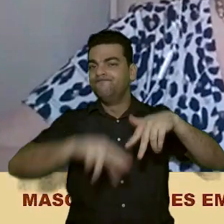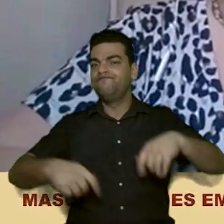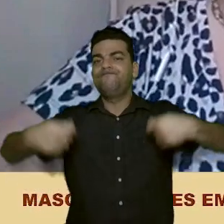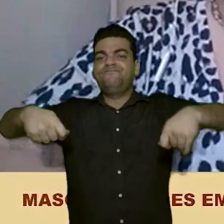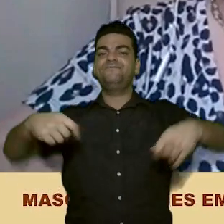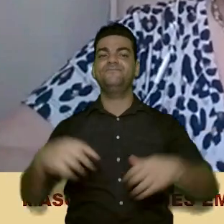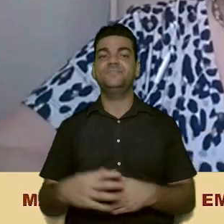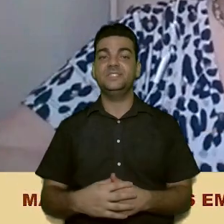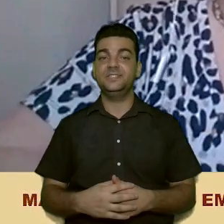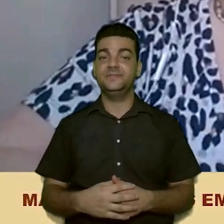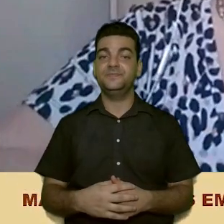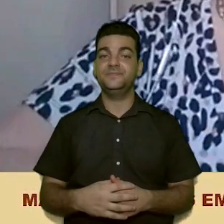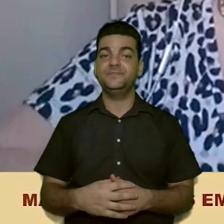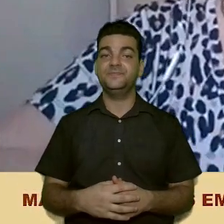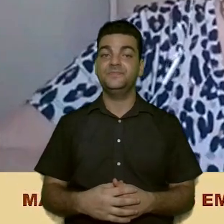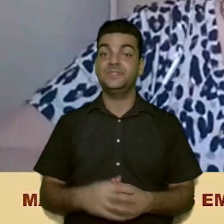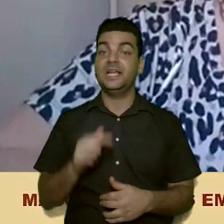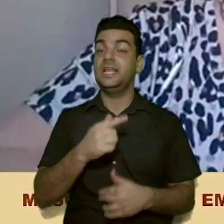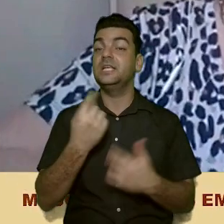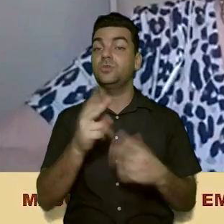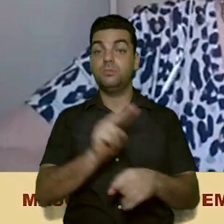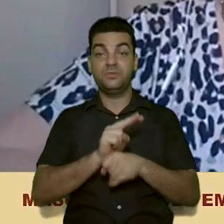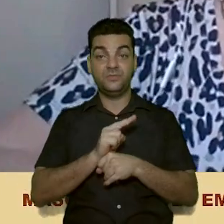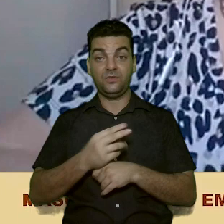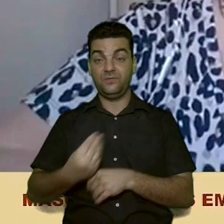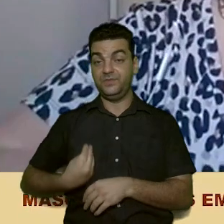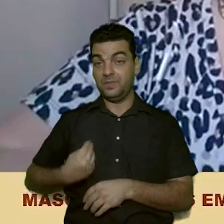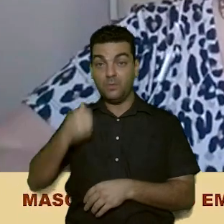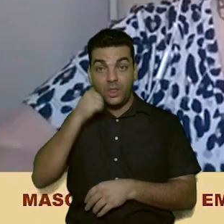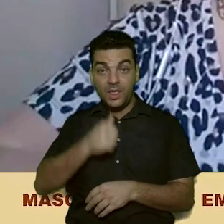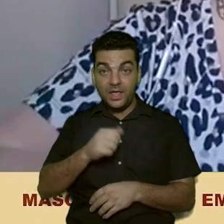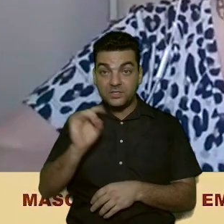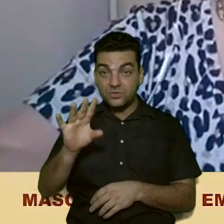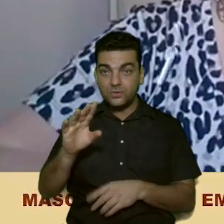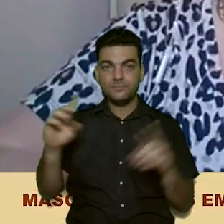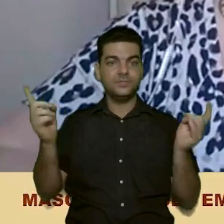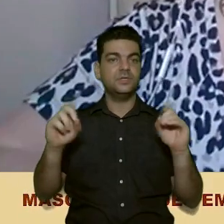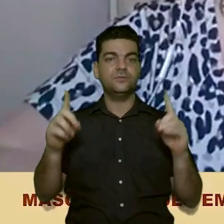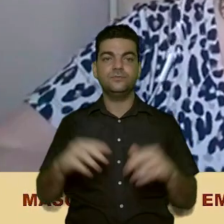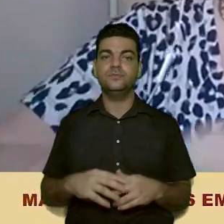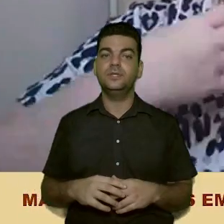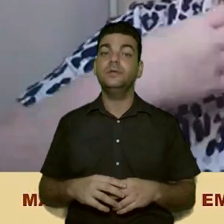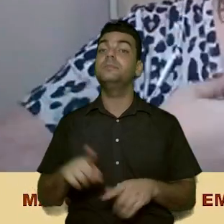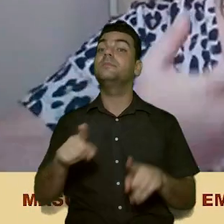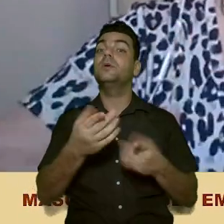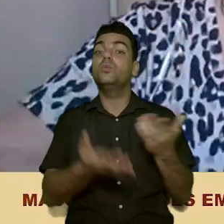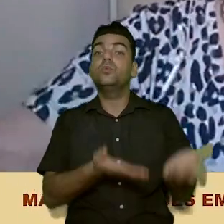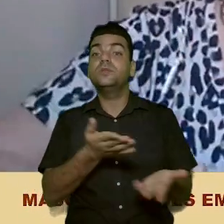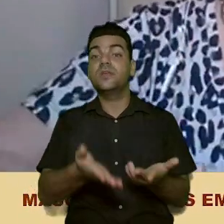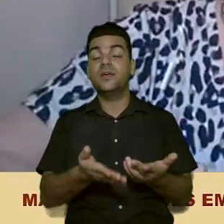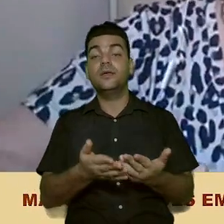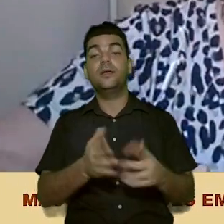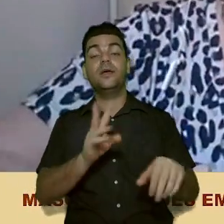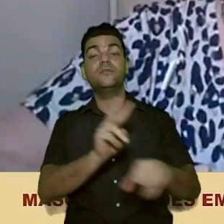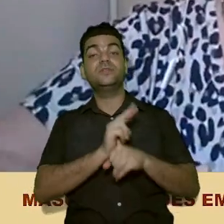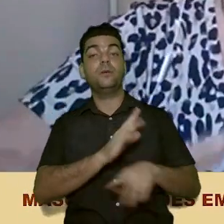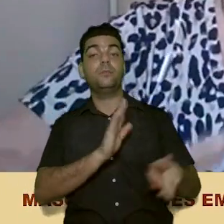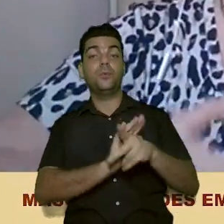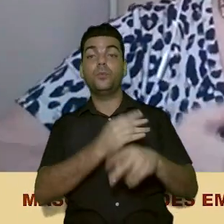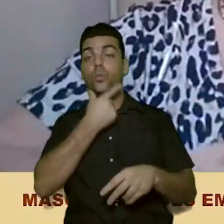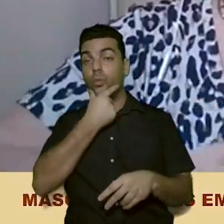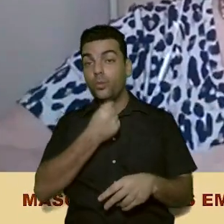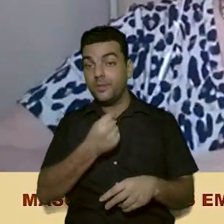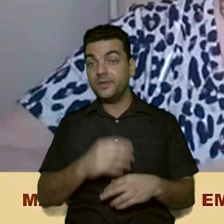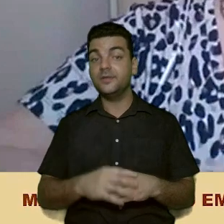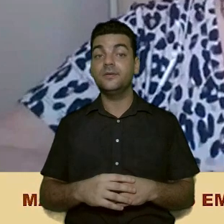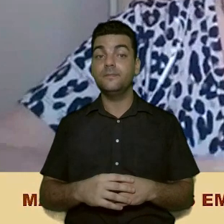diz respeito apenas à preservação da vida das mulheres, mas diz respeito também à preservação das próprias vidas masculinas e de